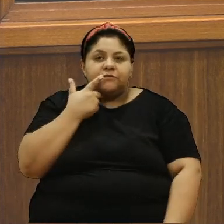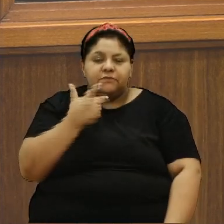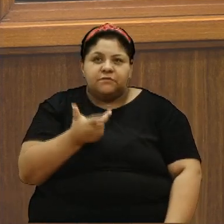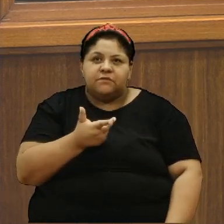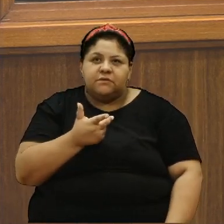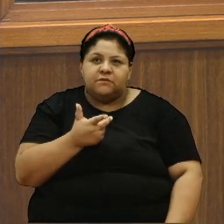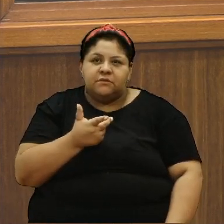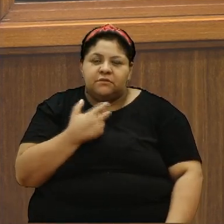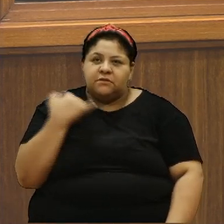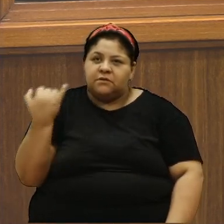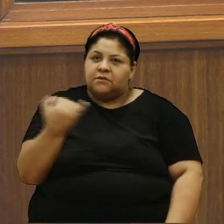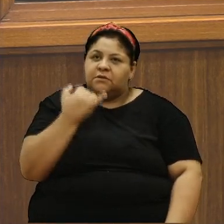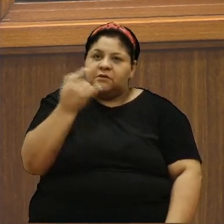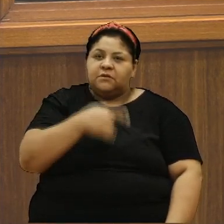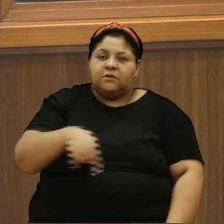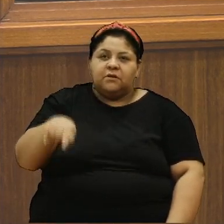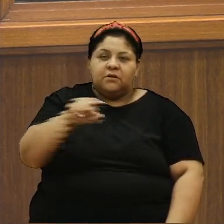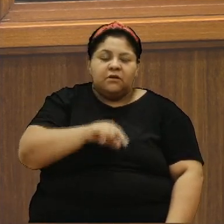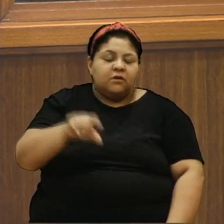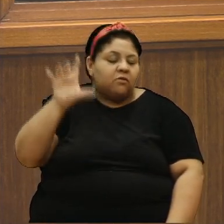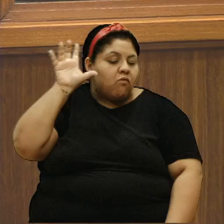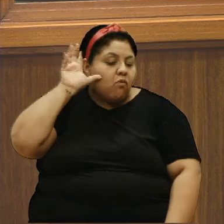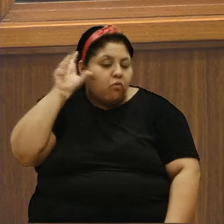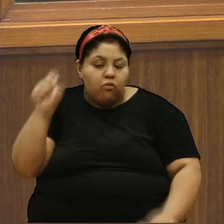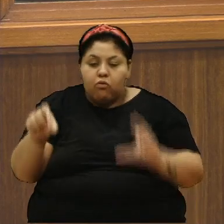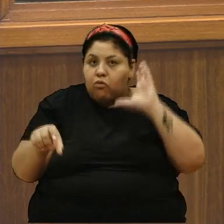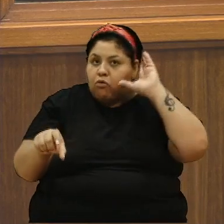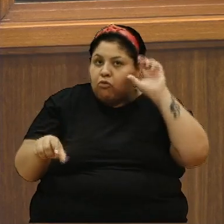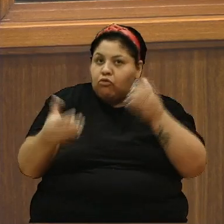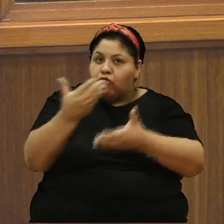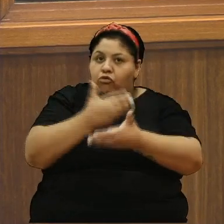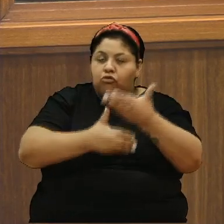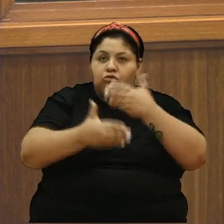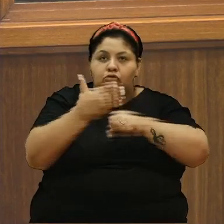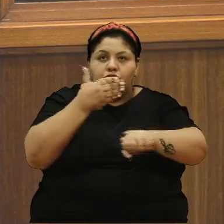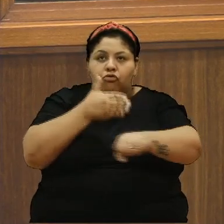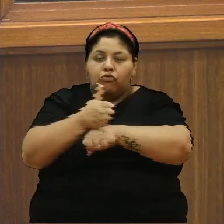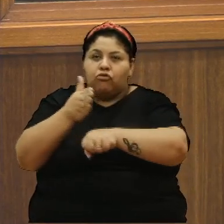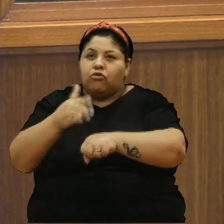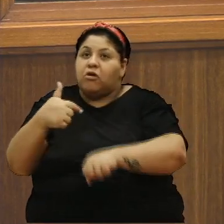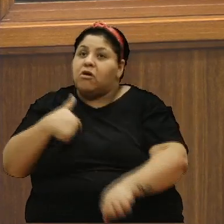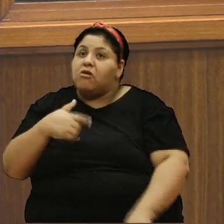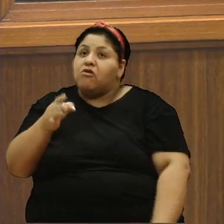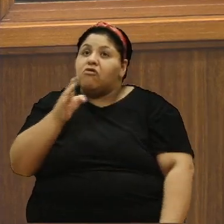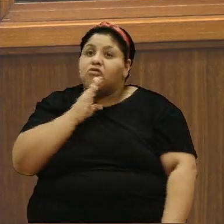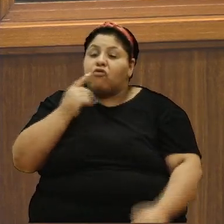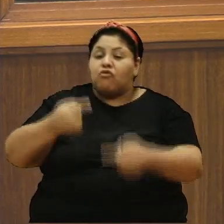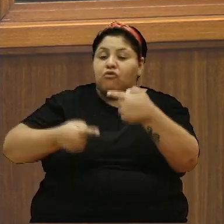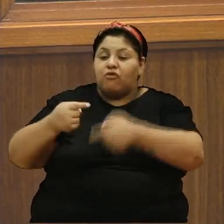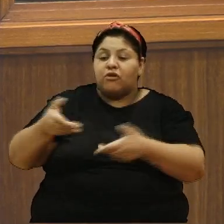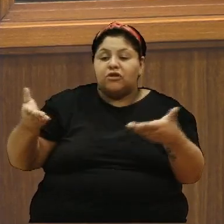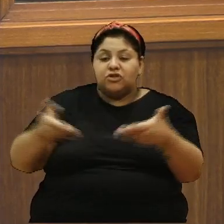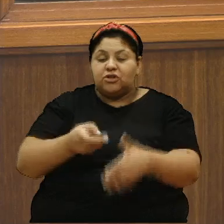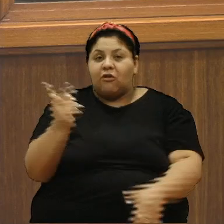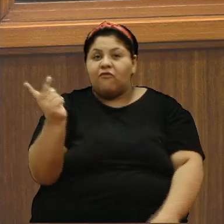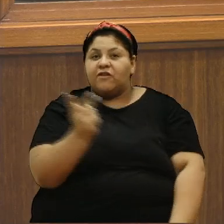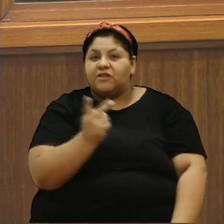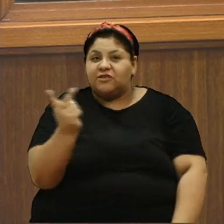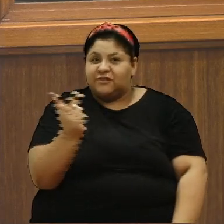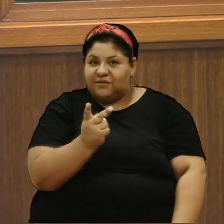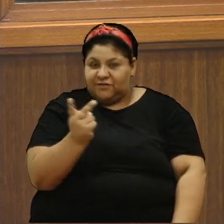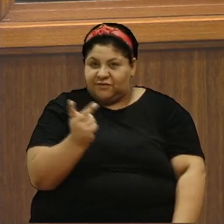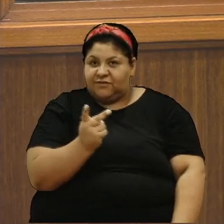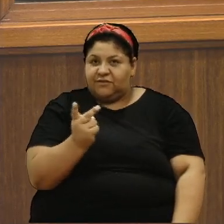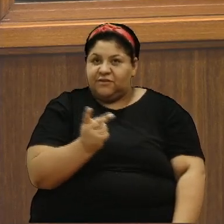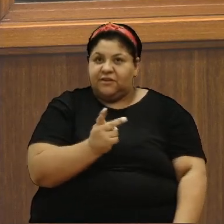que é importante que a gente ouça todas as partes. Eu conheço muito esse debate, já ouvi dos dois lados, e ontem,